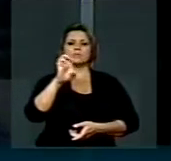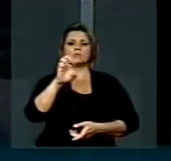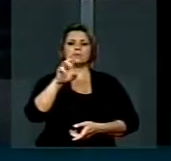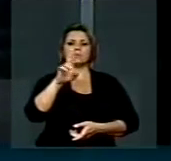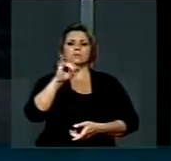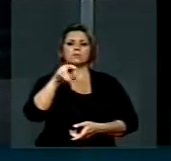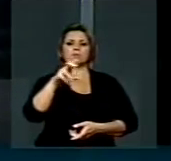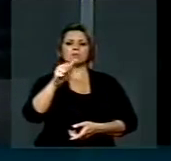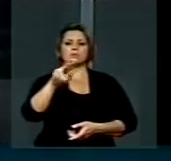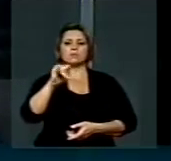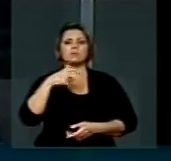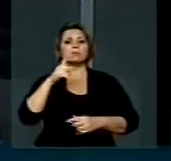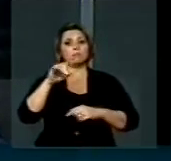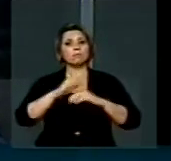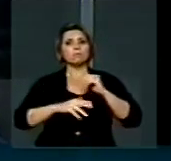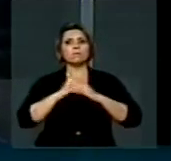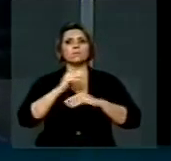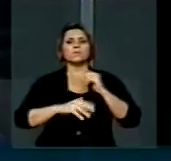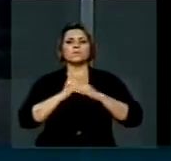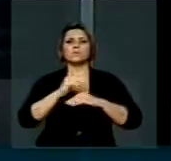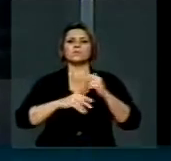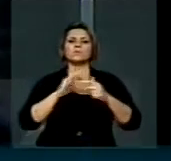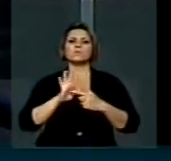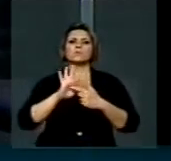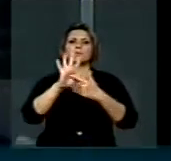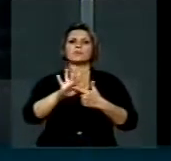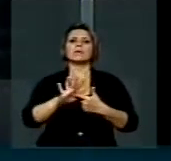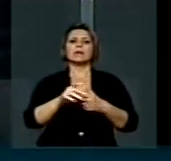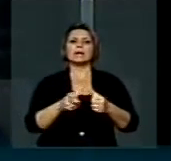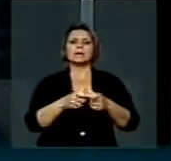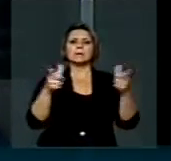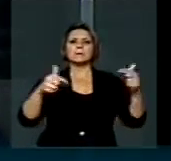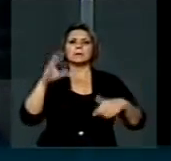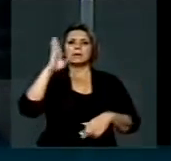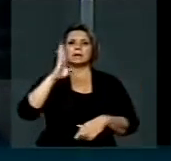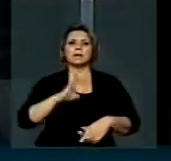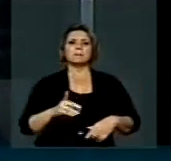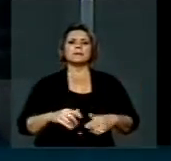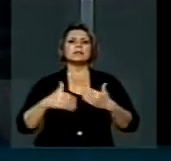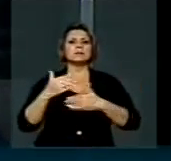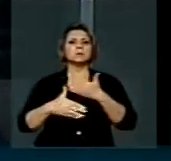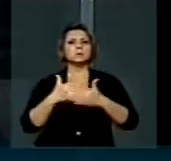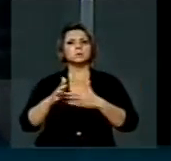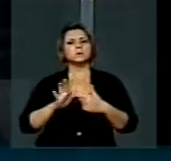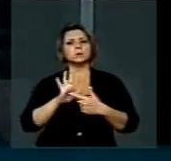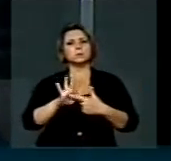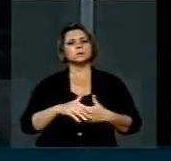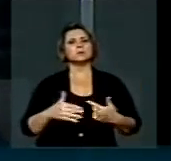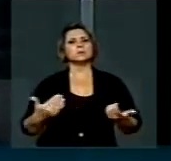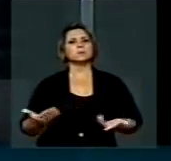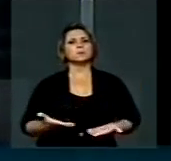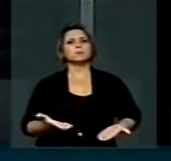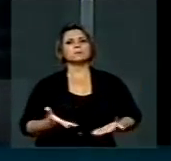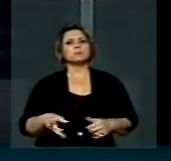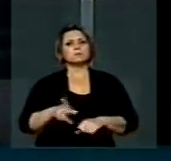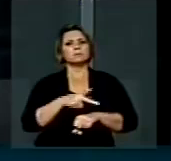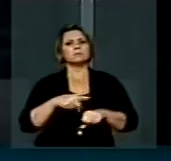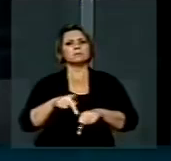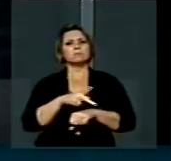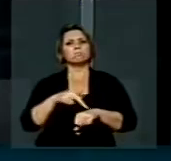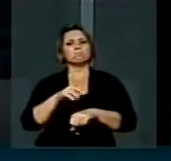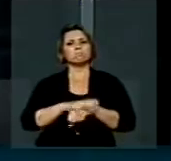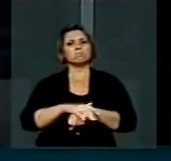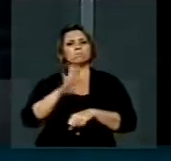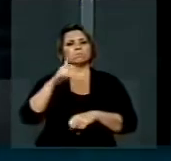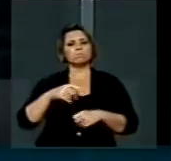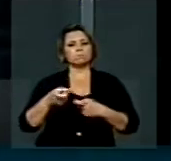uma profissão que tem se destacado enormemente no Brasil nas últimas décadas, a ponto de sermos hoje o país com o maior número